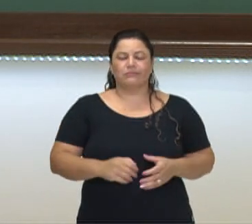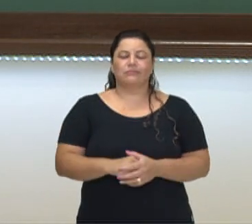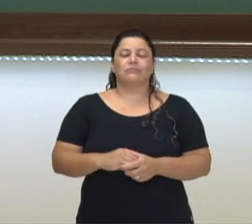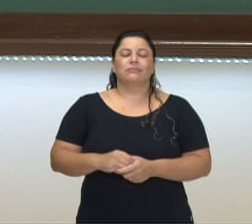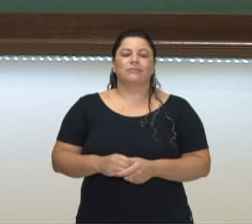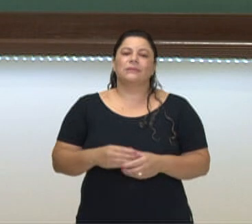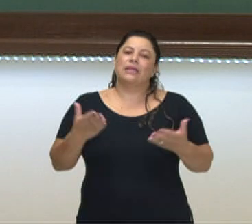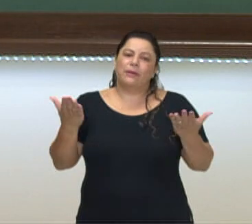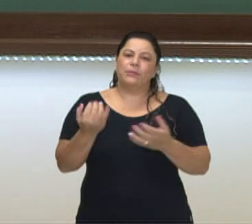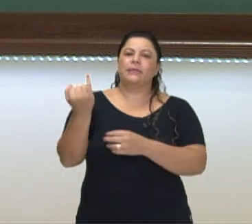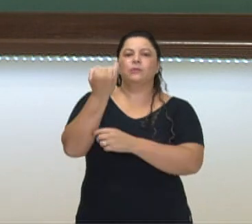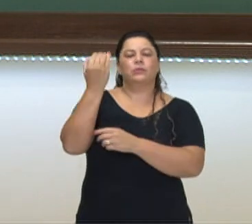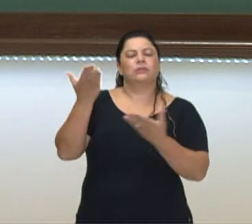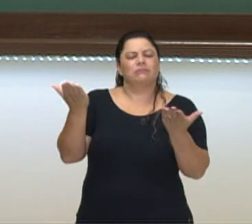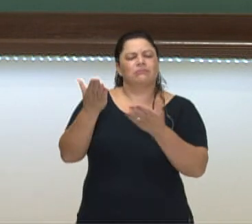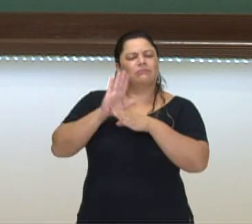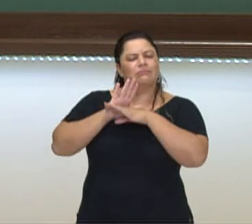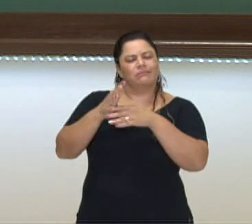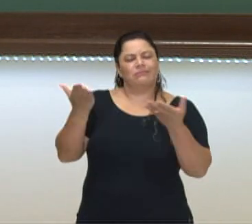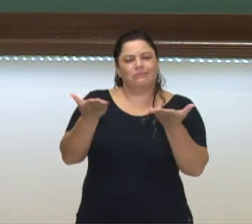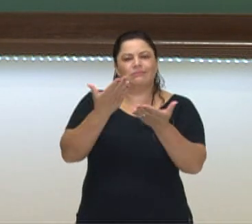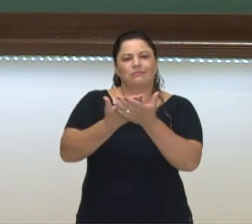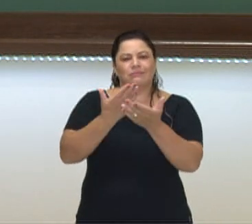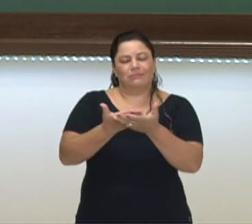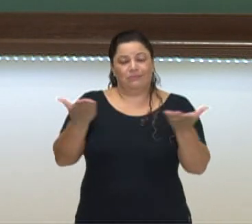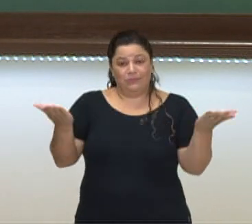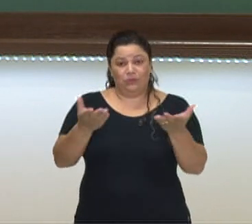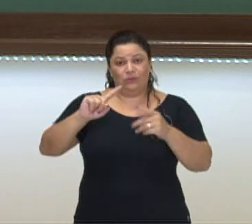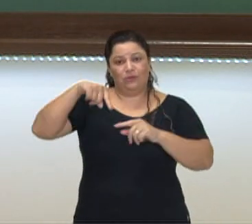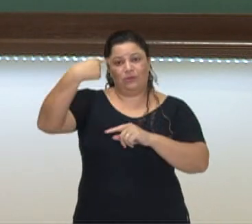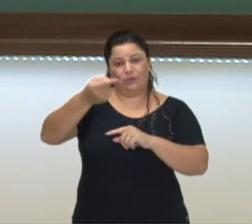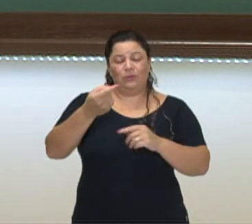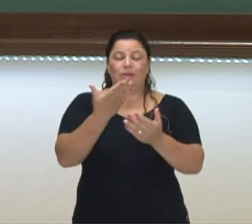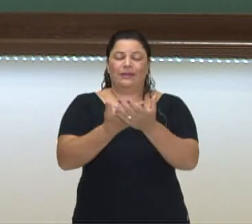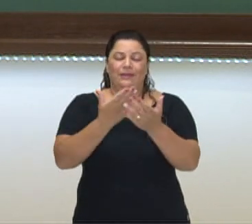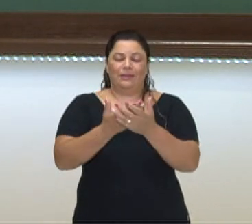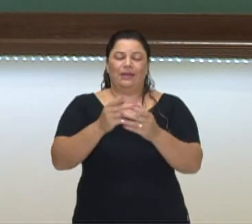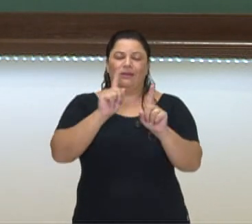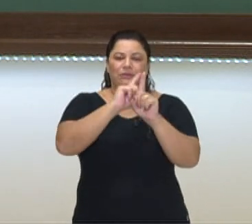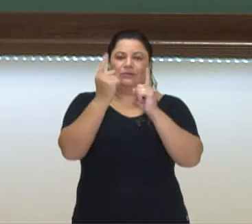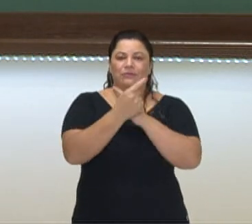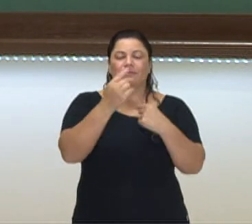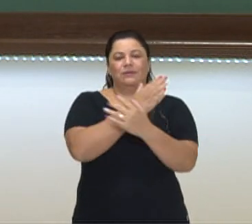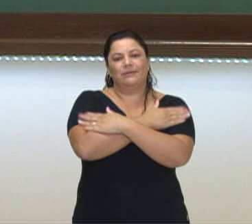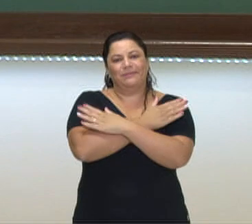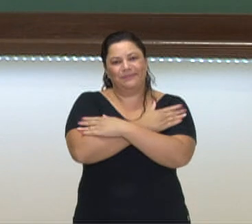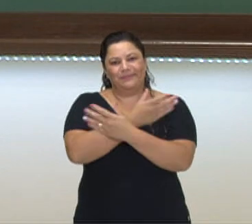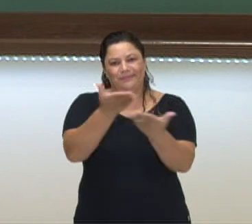contribuído na aula de hoje com vocês. Voltamos numa próxima aula com geografia. Um abraço a todos.